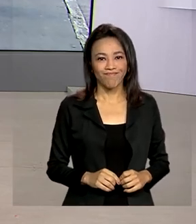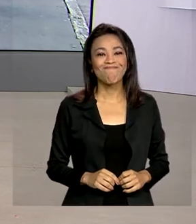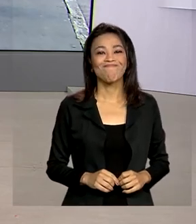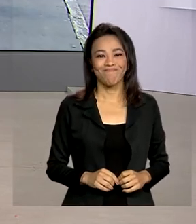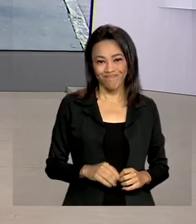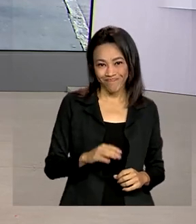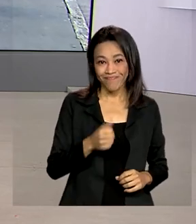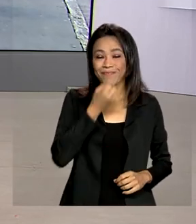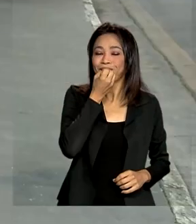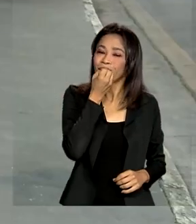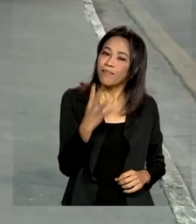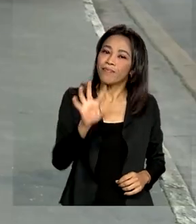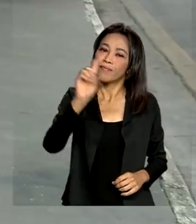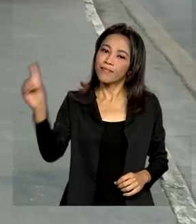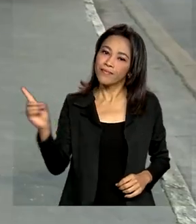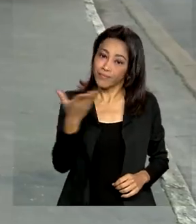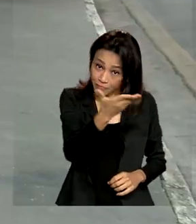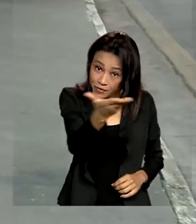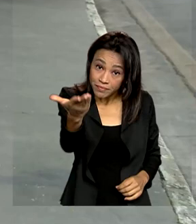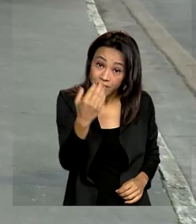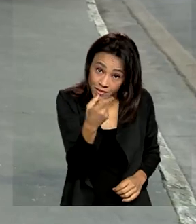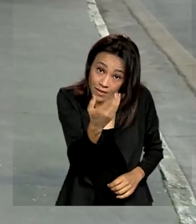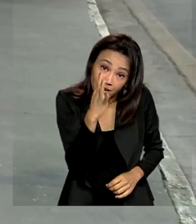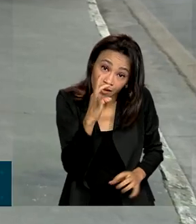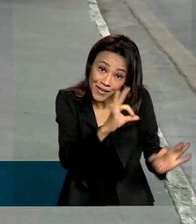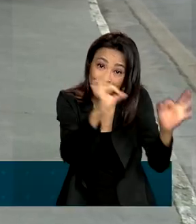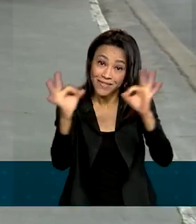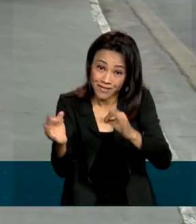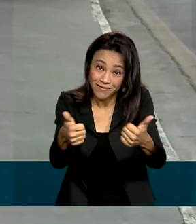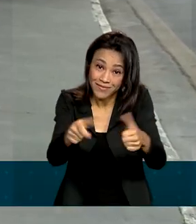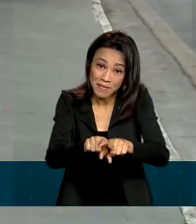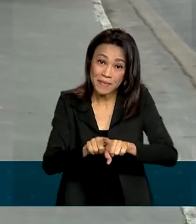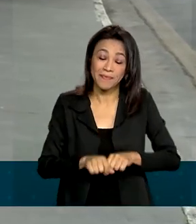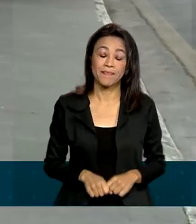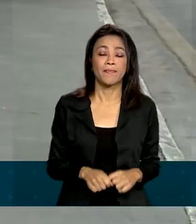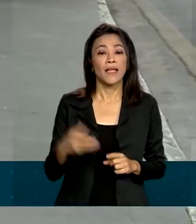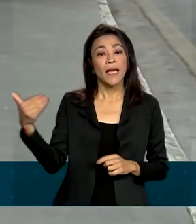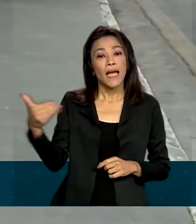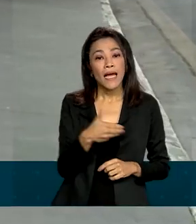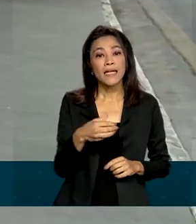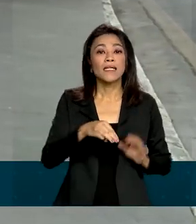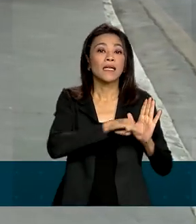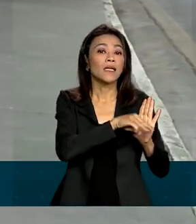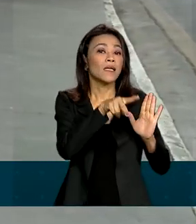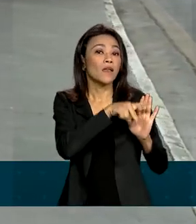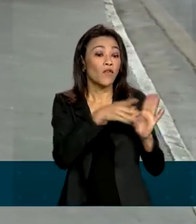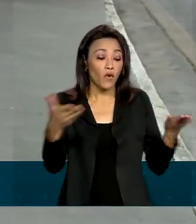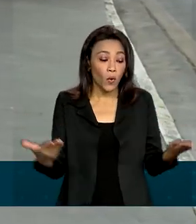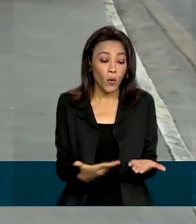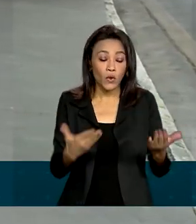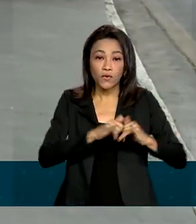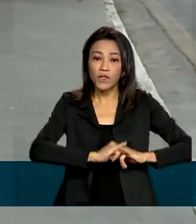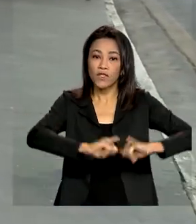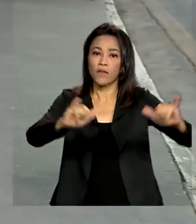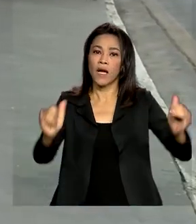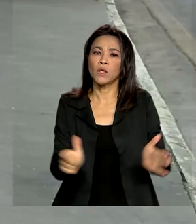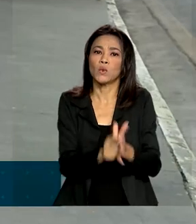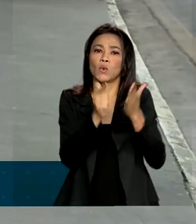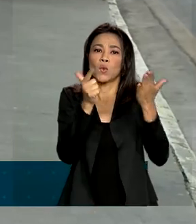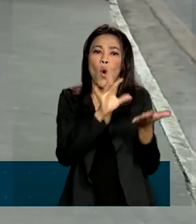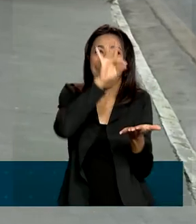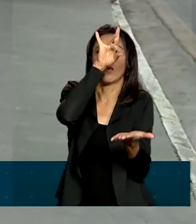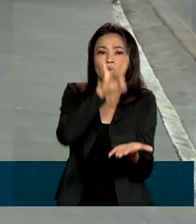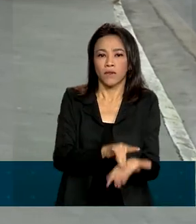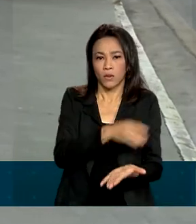Bom dia Renata Bom dia também para você que está nos assistindo essa medida foi publicada hoje no Diário Oficial e